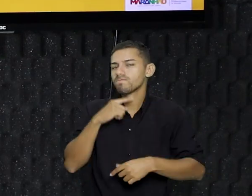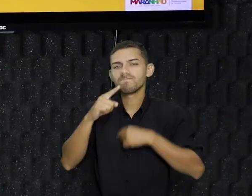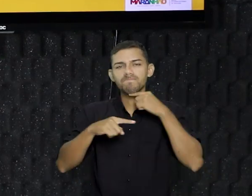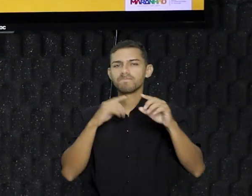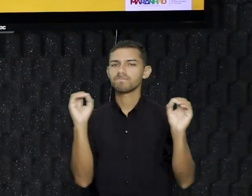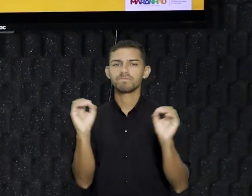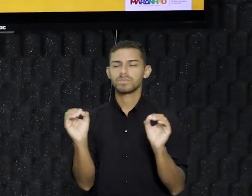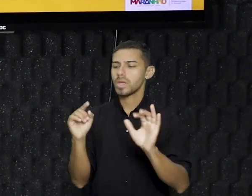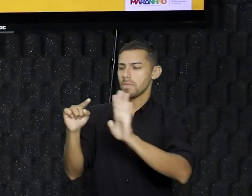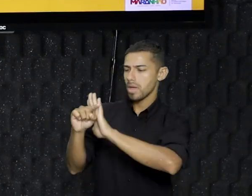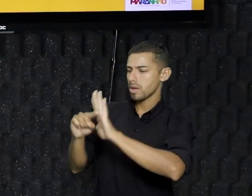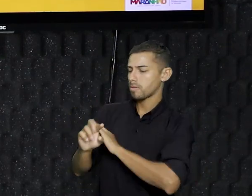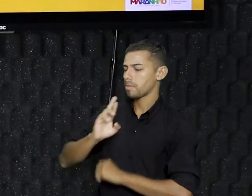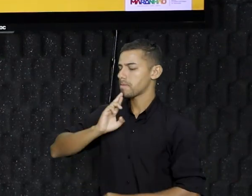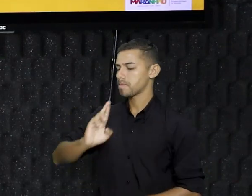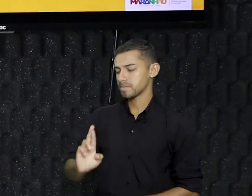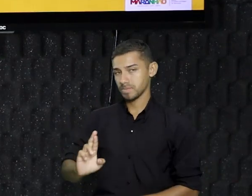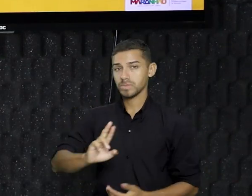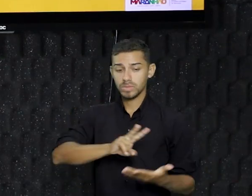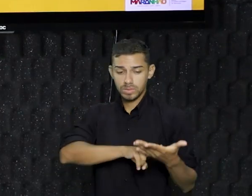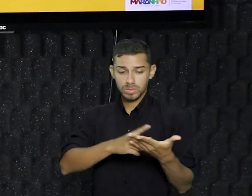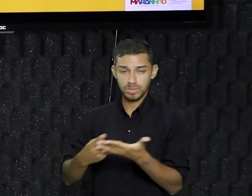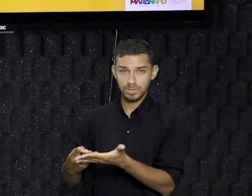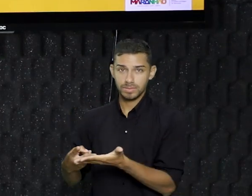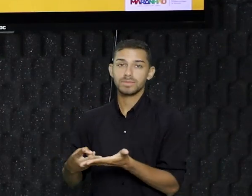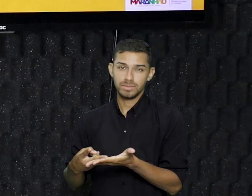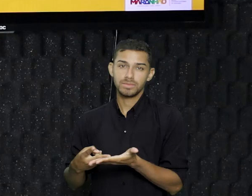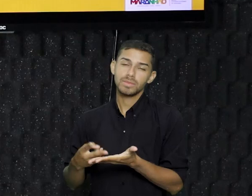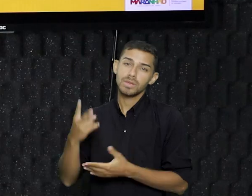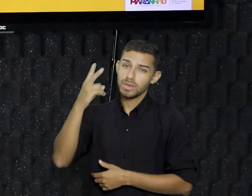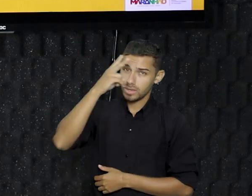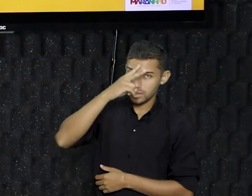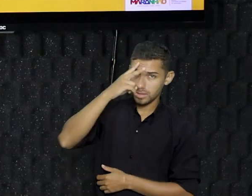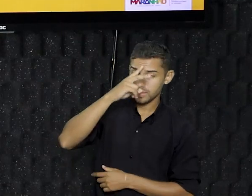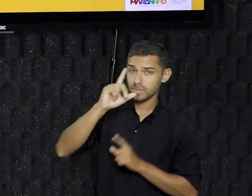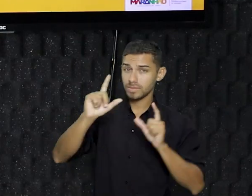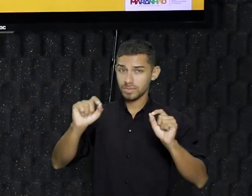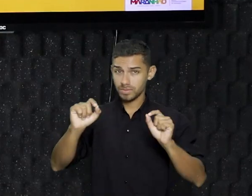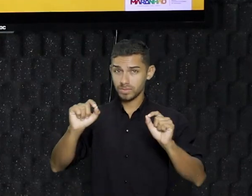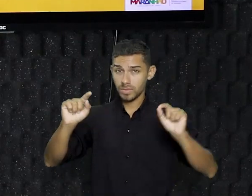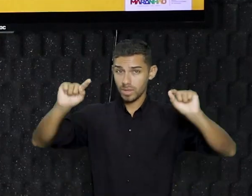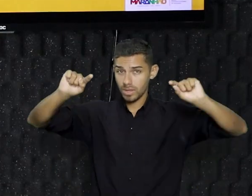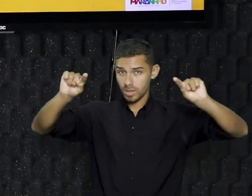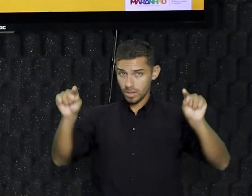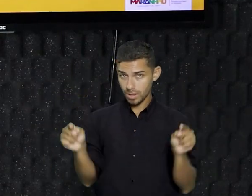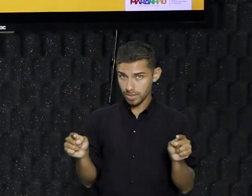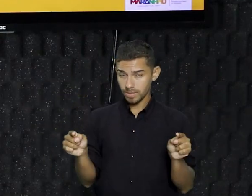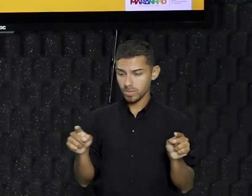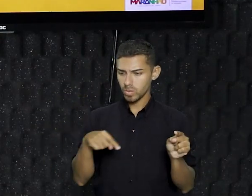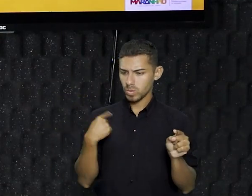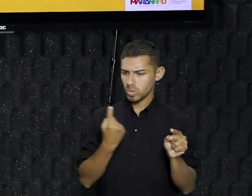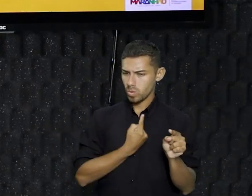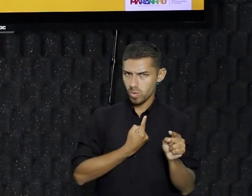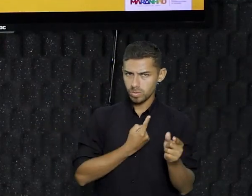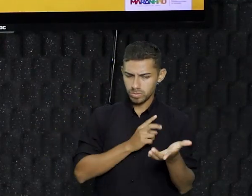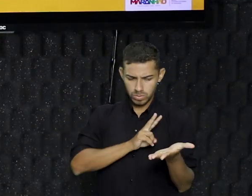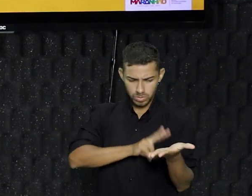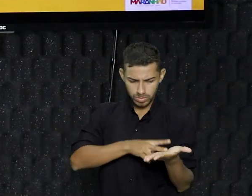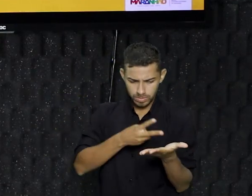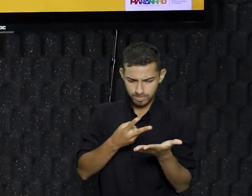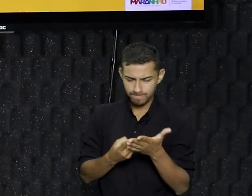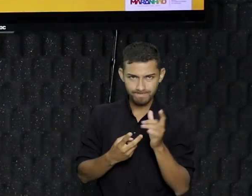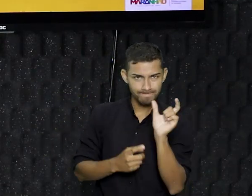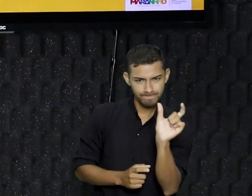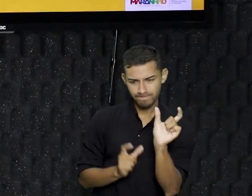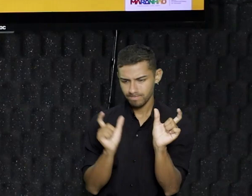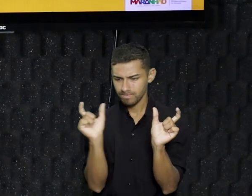a resolução de questões com as traduções Lembrando que abrindo parentes aí rapidinho nós não traduzimos nenhum